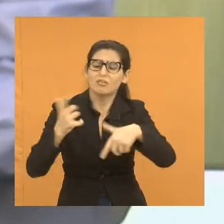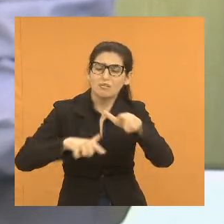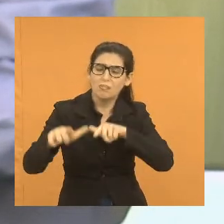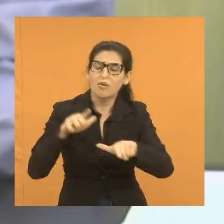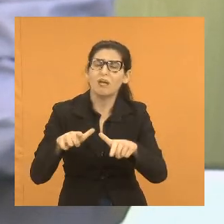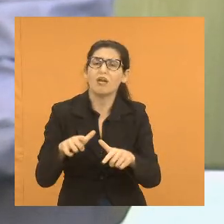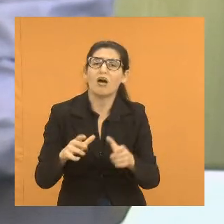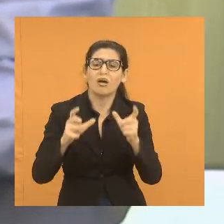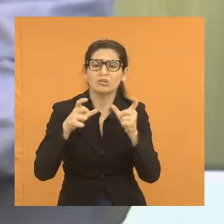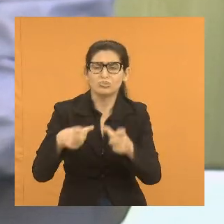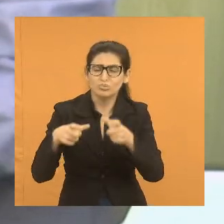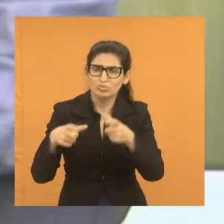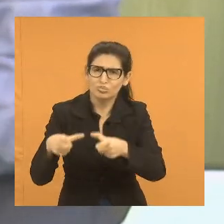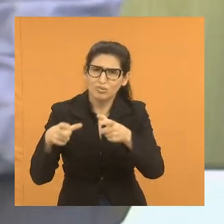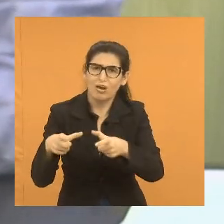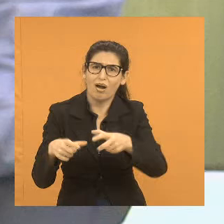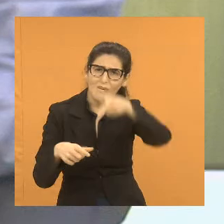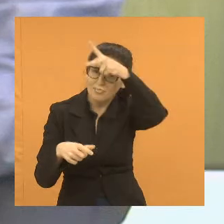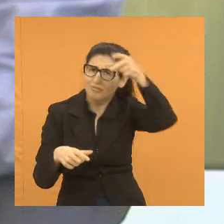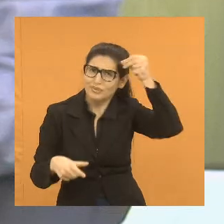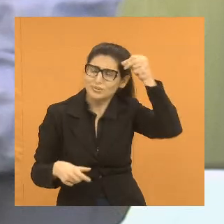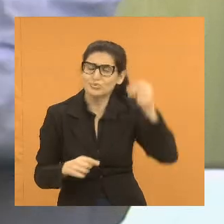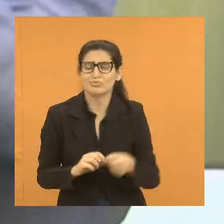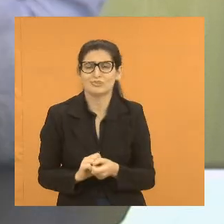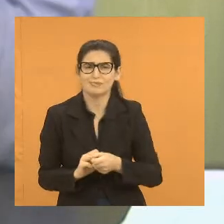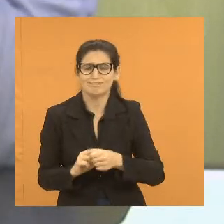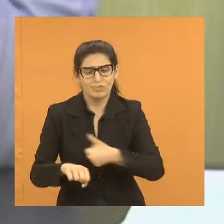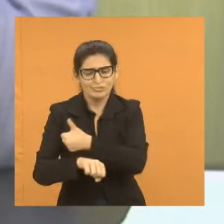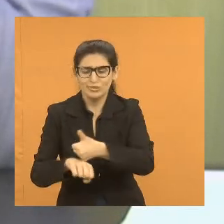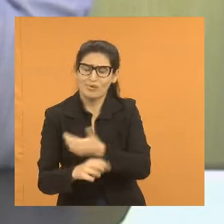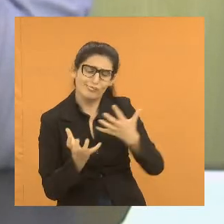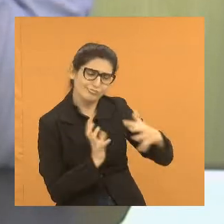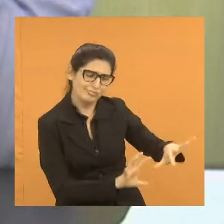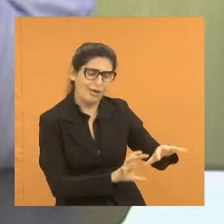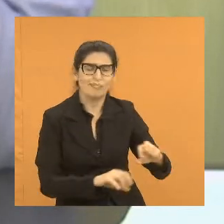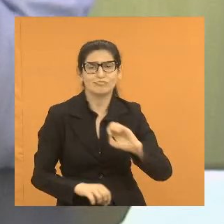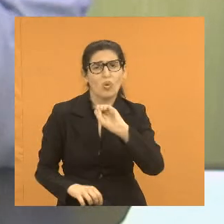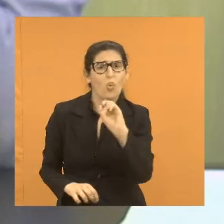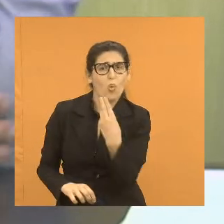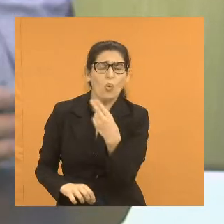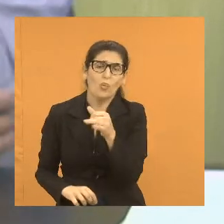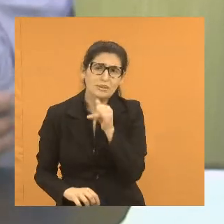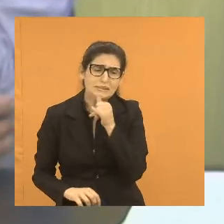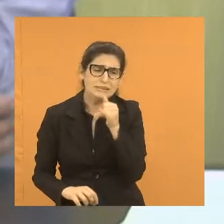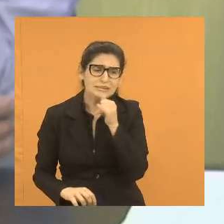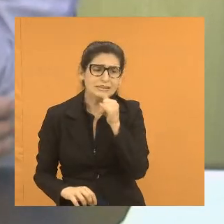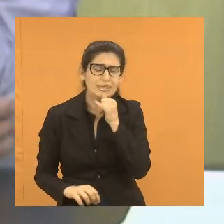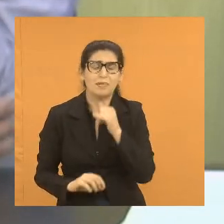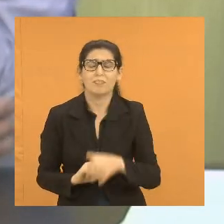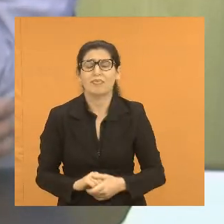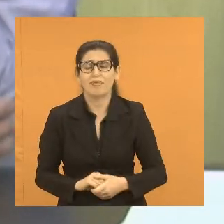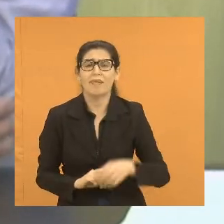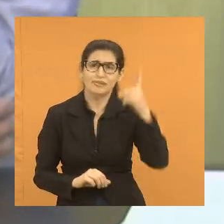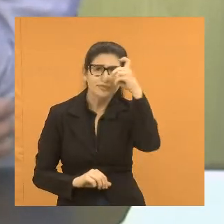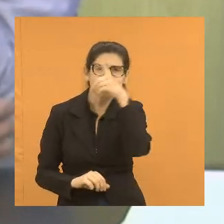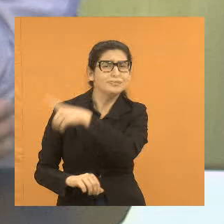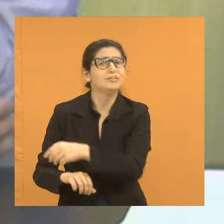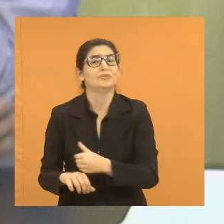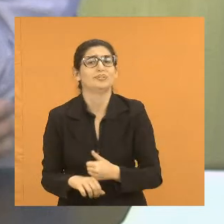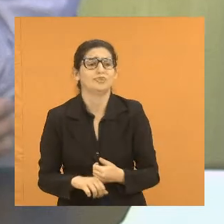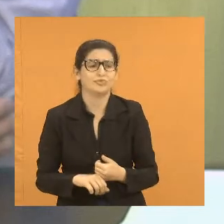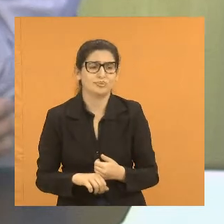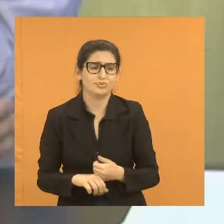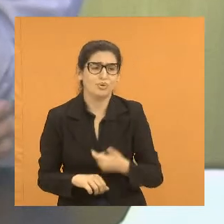mutirão. Então, tem outras situações que realmente é mais difícil mesmo ter um